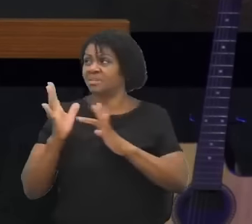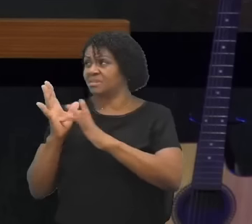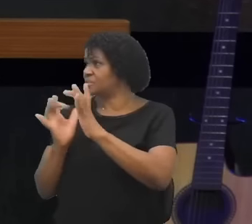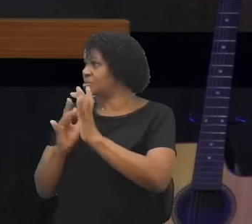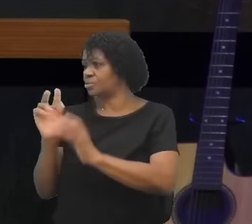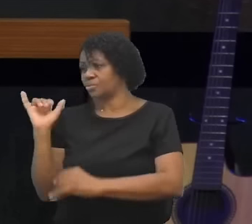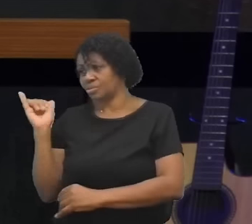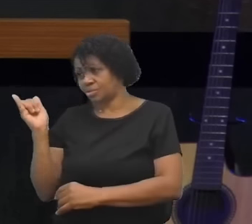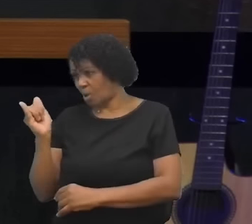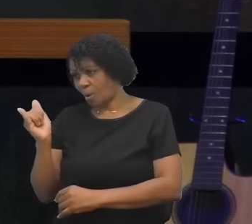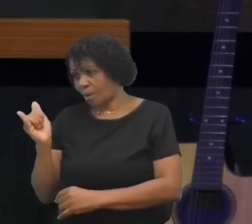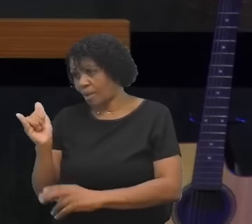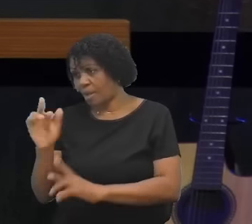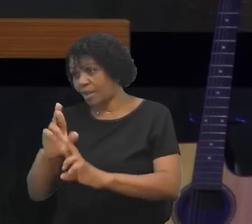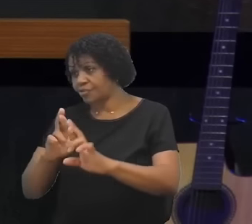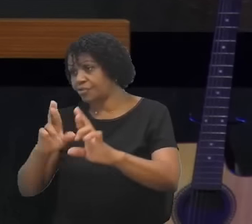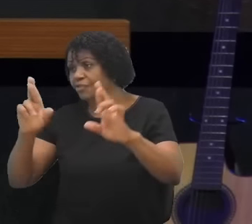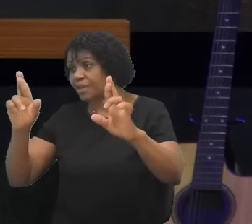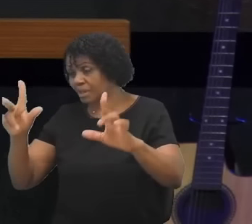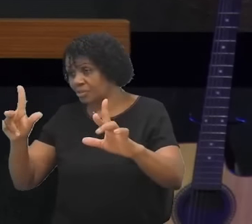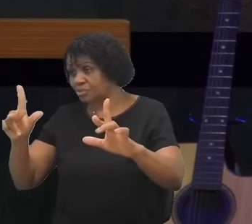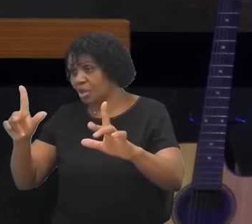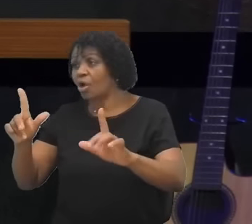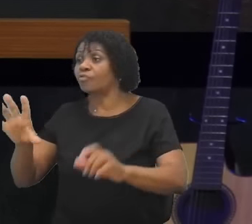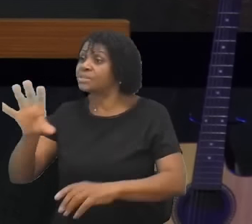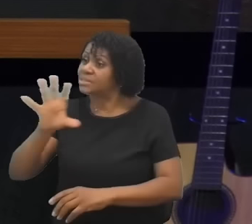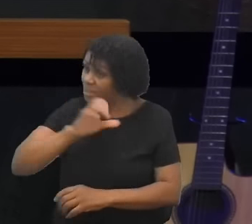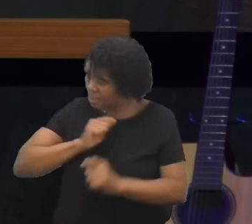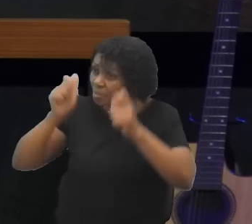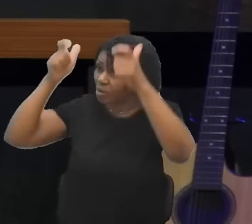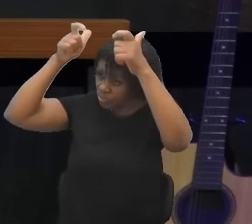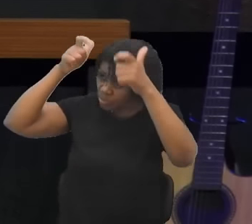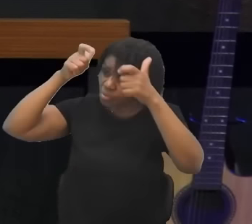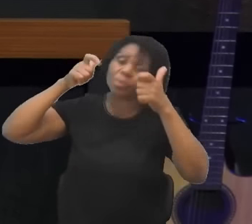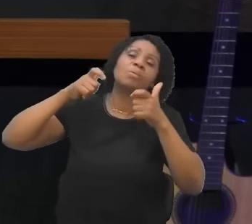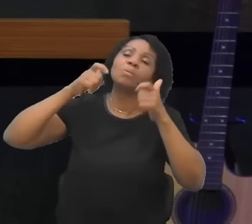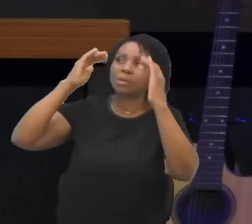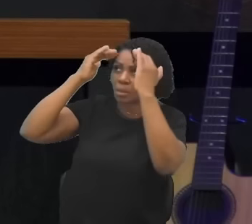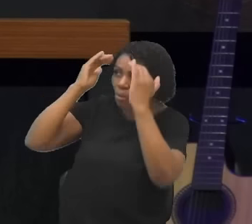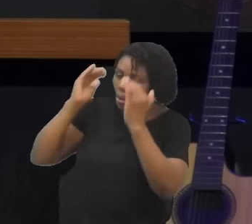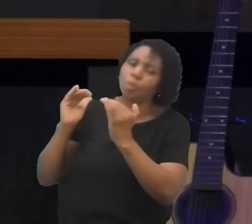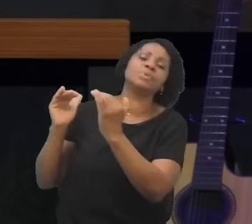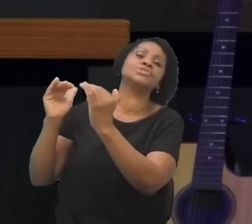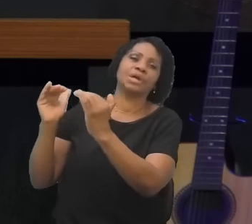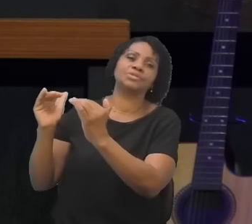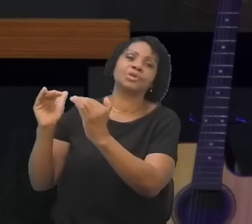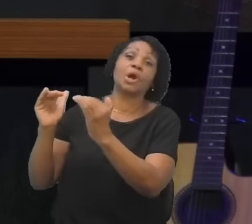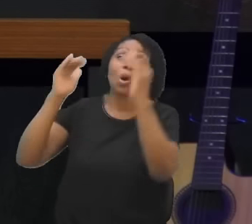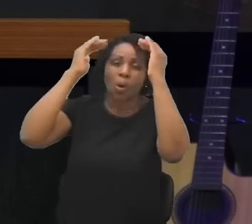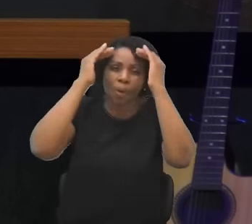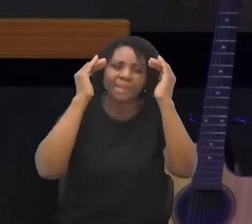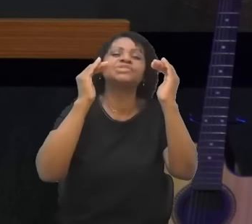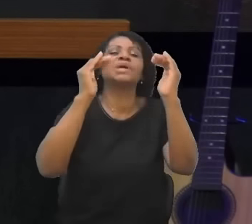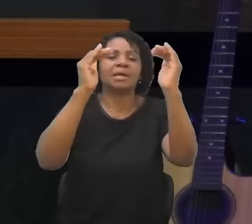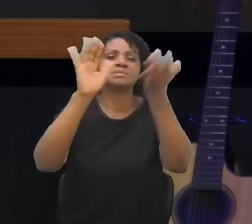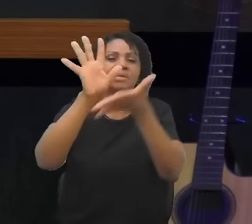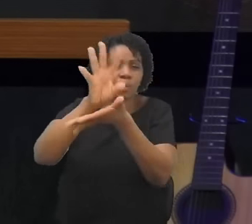falou, não, o caminho é inverso de quem ama a coroa. Quem ama a coroa é obediente. Fala comigo,